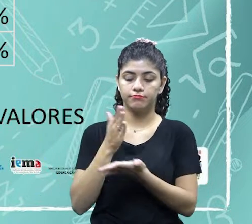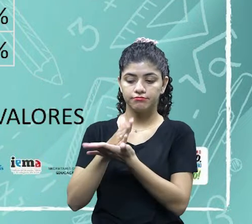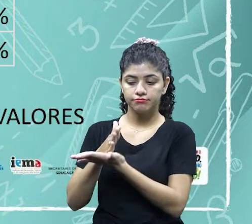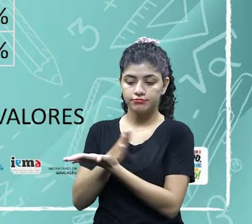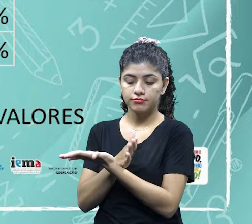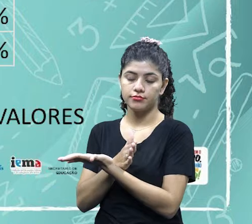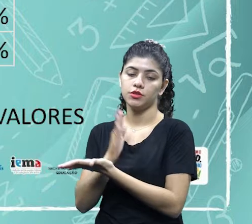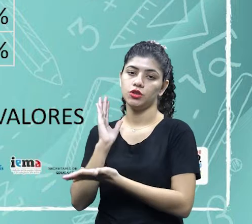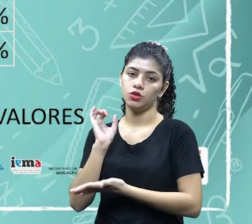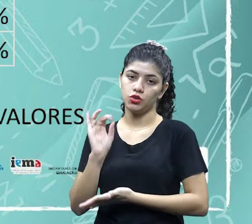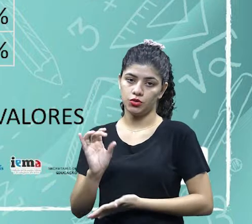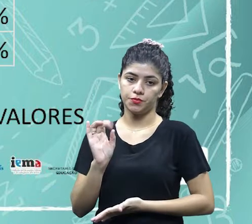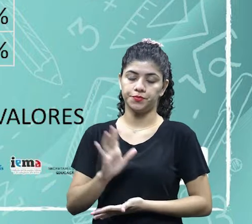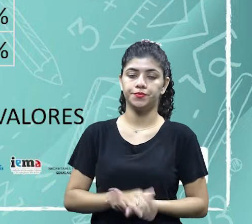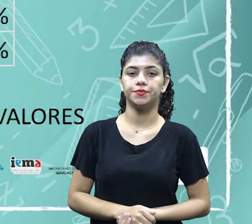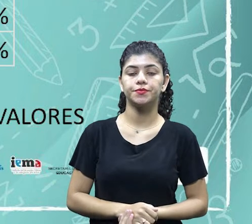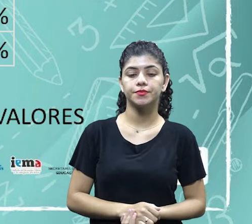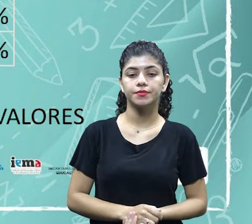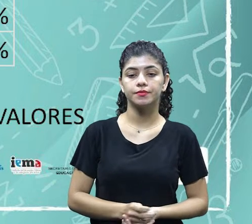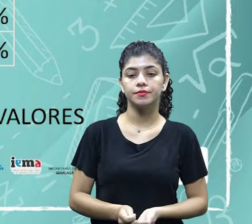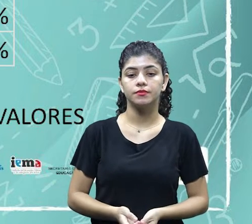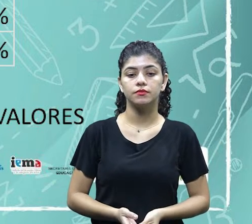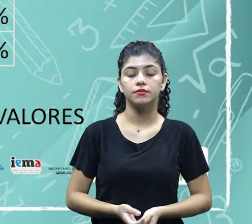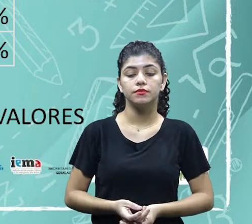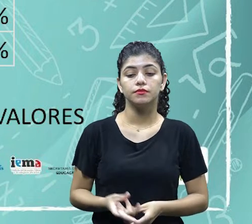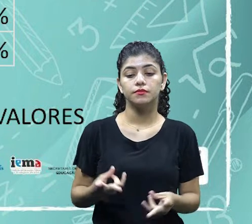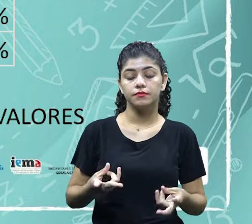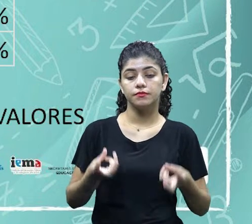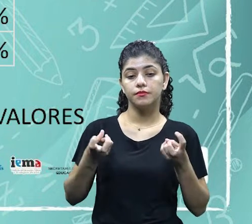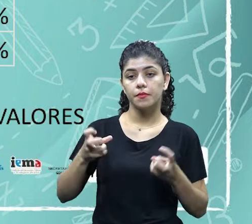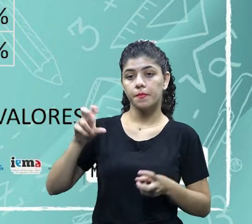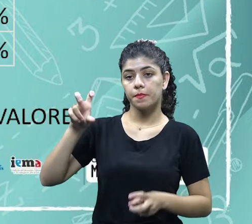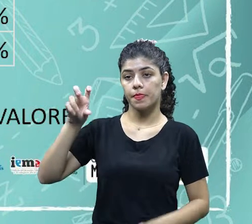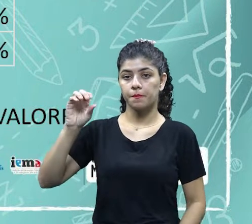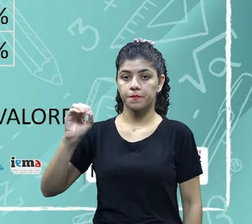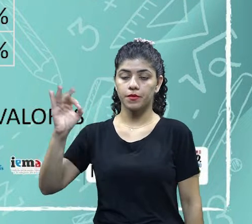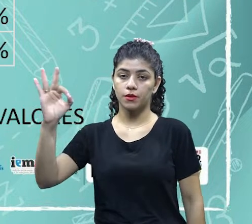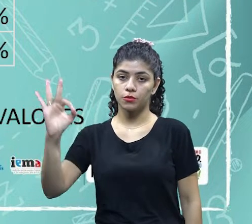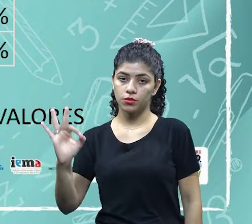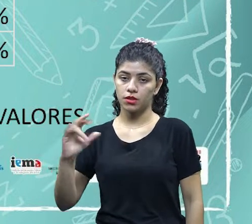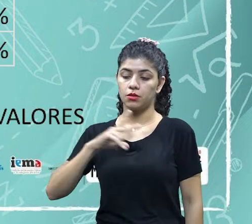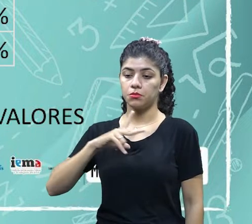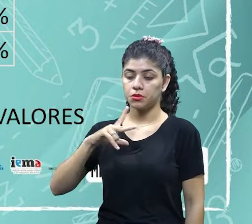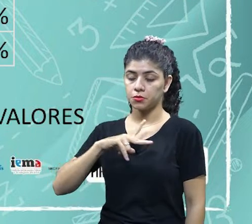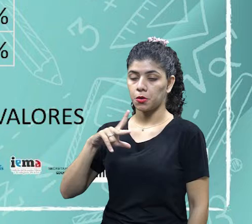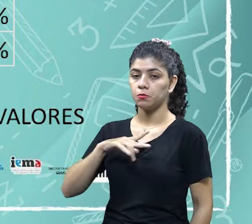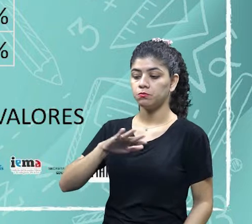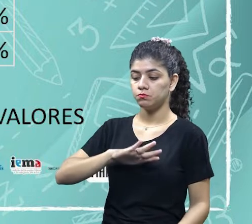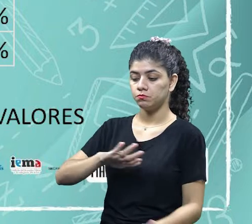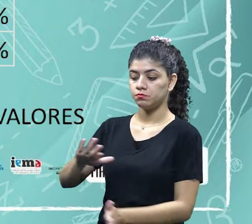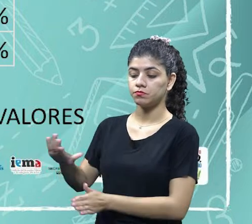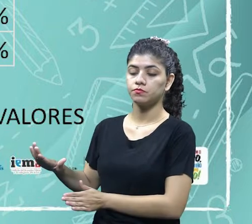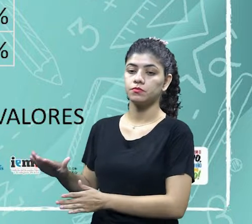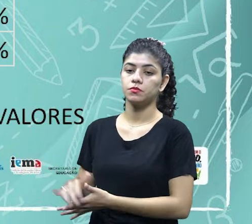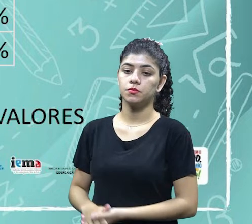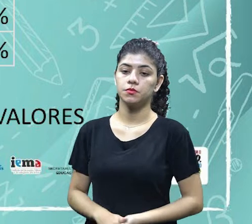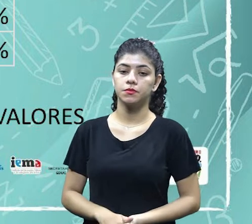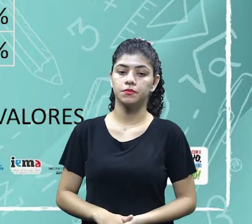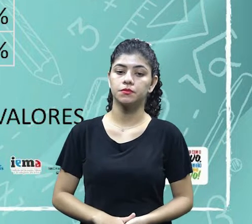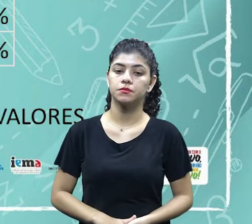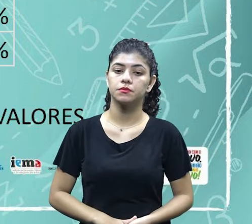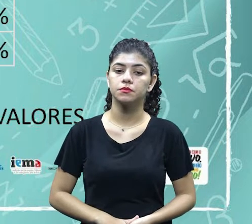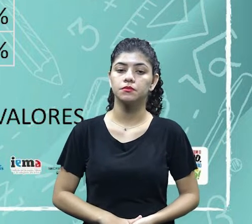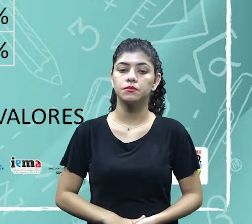lucro. Então, vejam, ela destinou 50% do lucro da empresa para